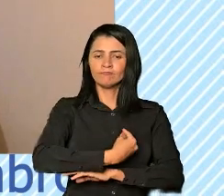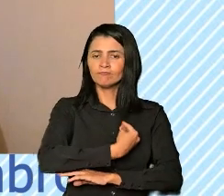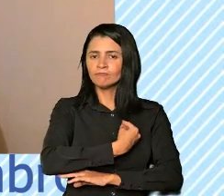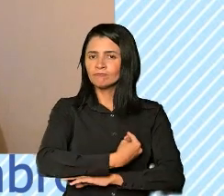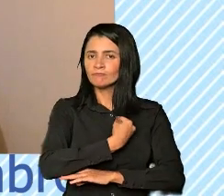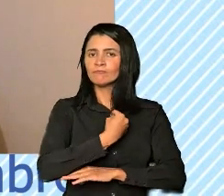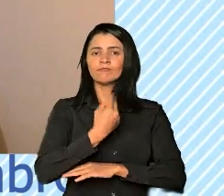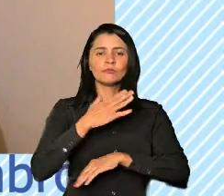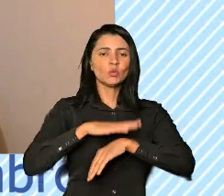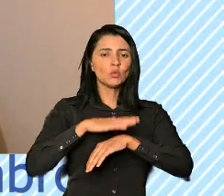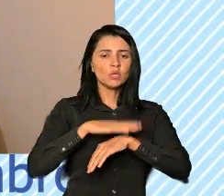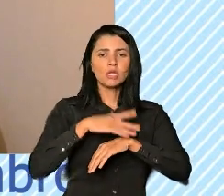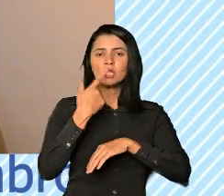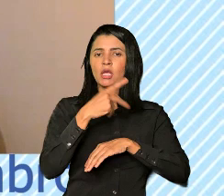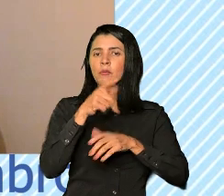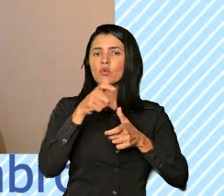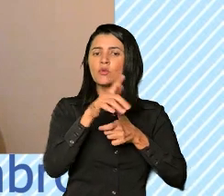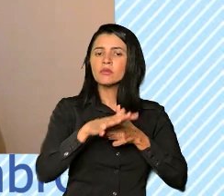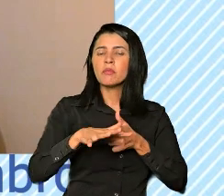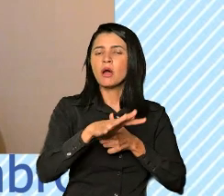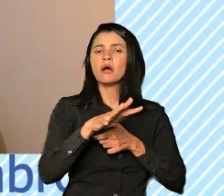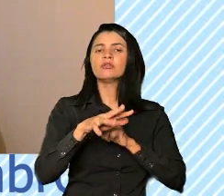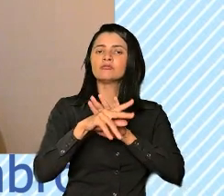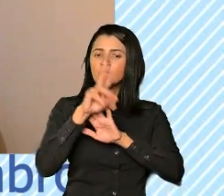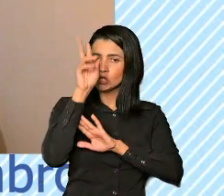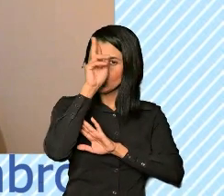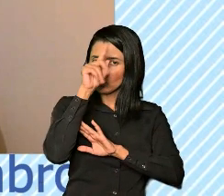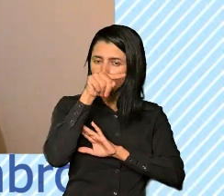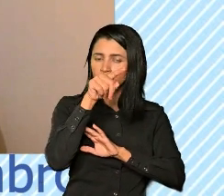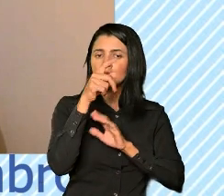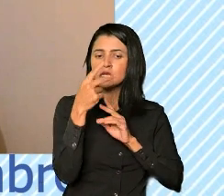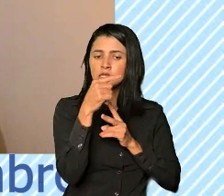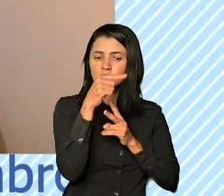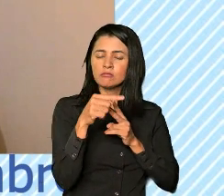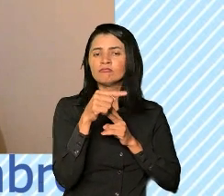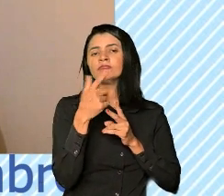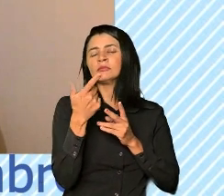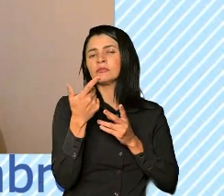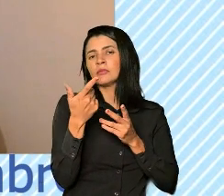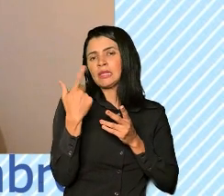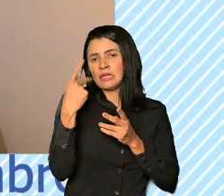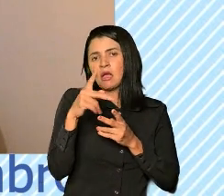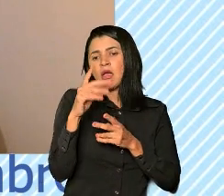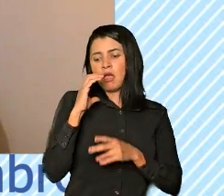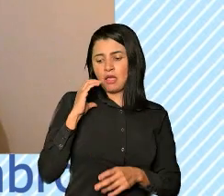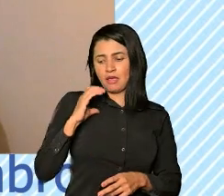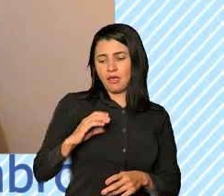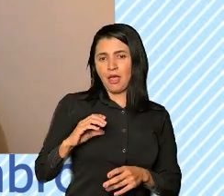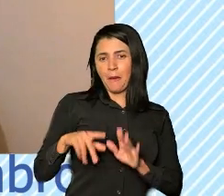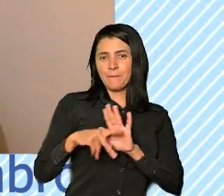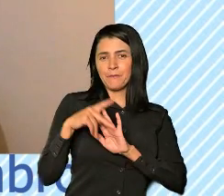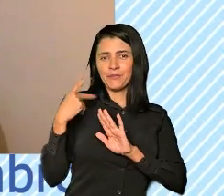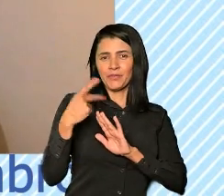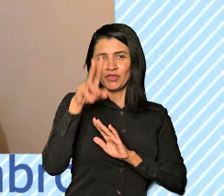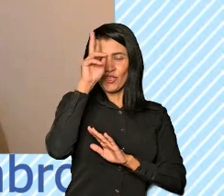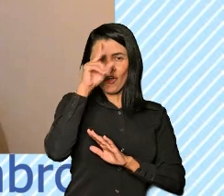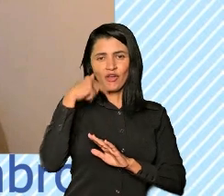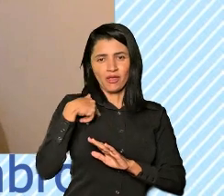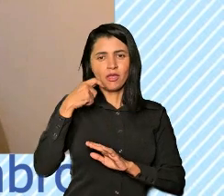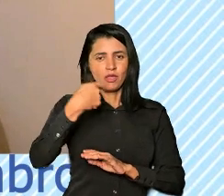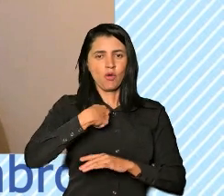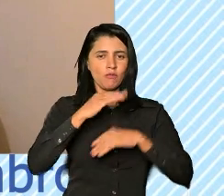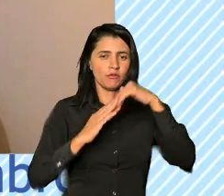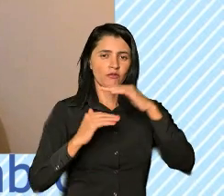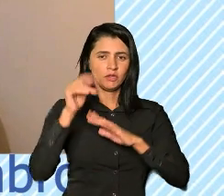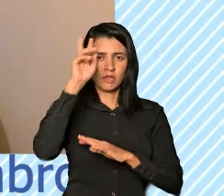em um determinado tempo e um determinado espaço. E essa dimensão da cidadã da história, eu como historiador falava